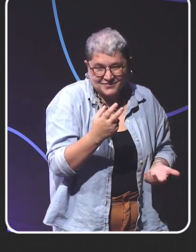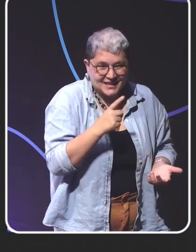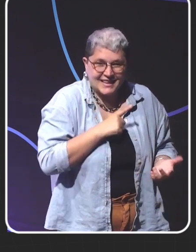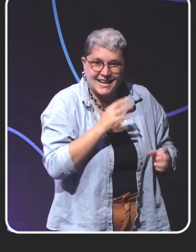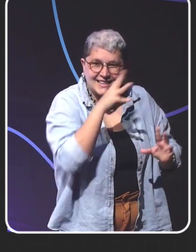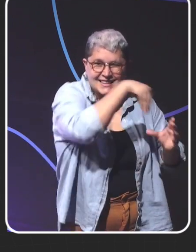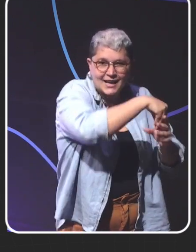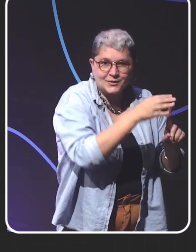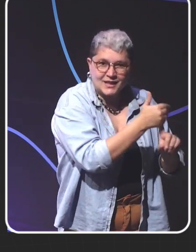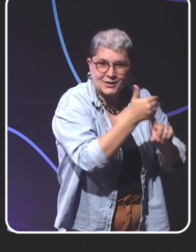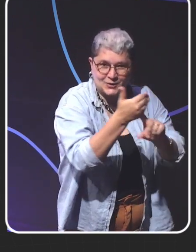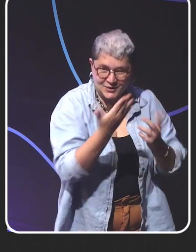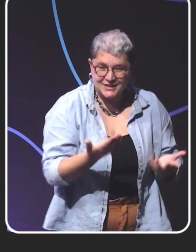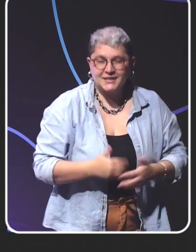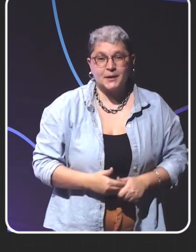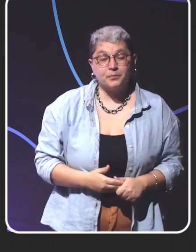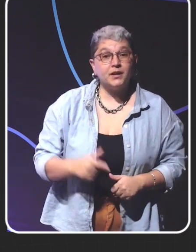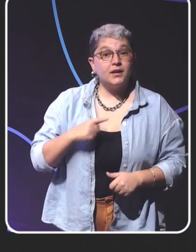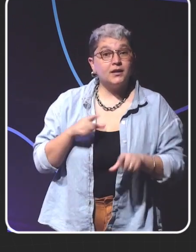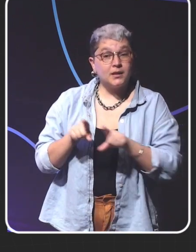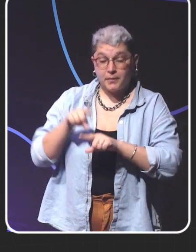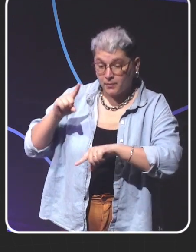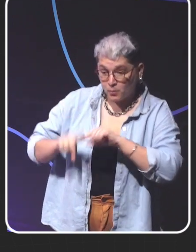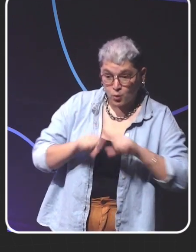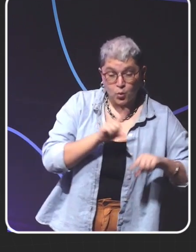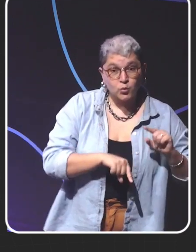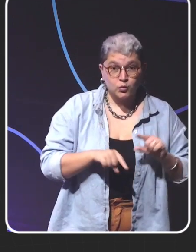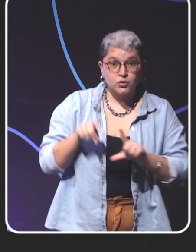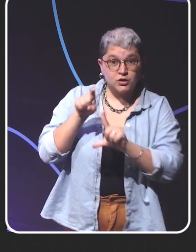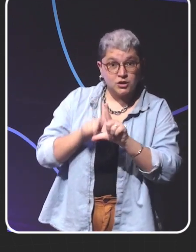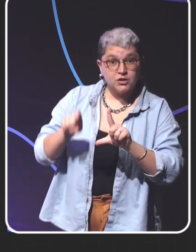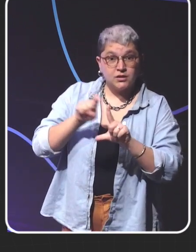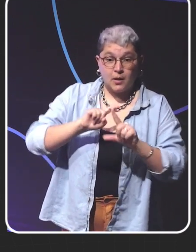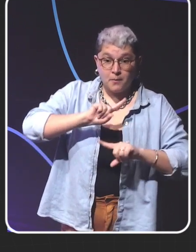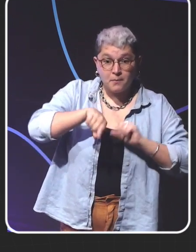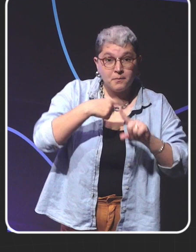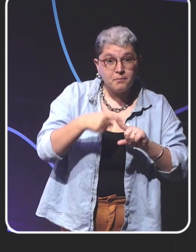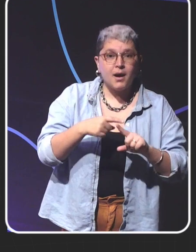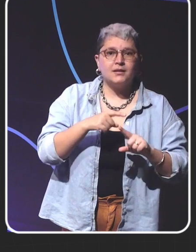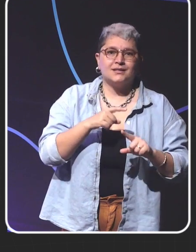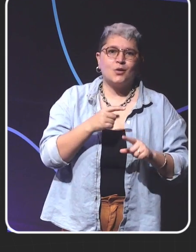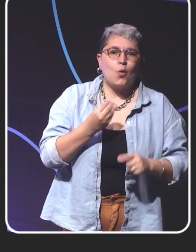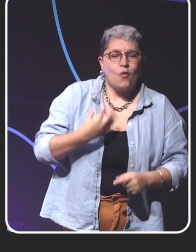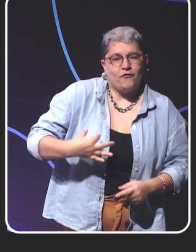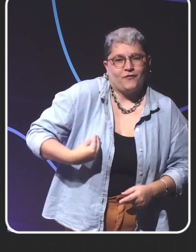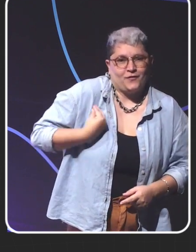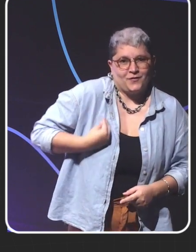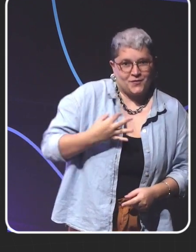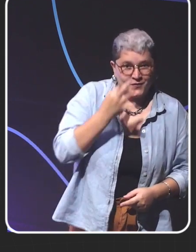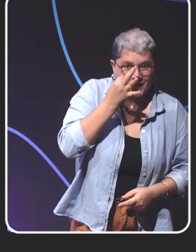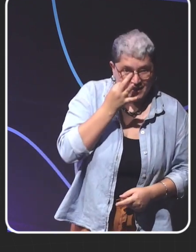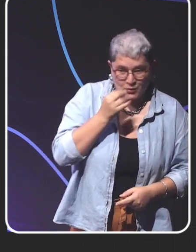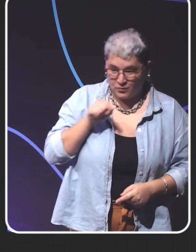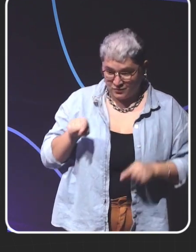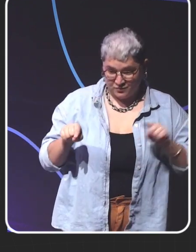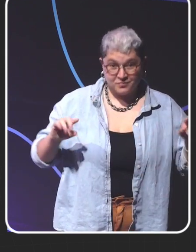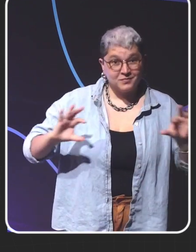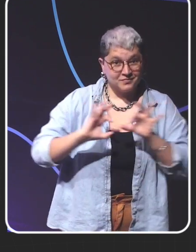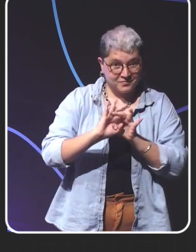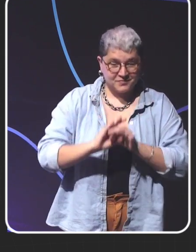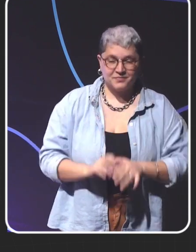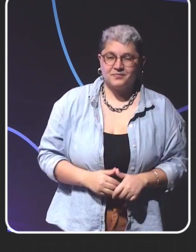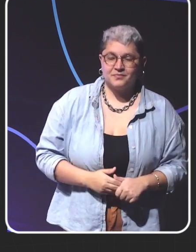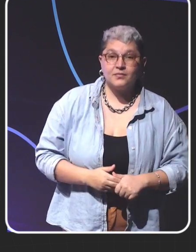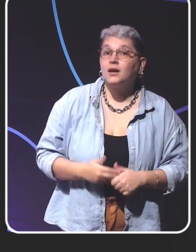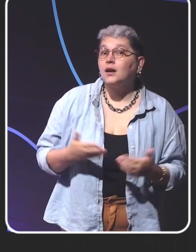desenvolvimento de produtos digitais, e essa conexão com produtos físicos, essa intersecção. E hoje a gente vai falar